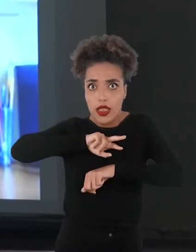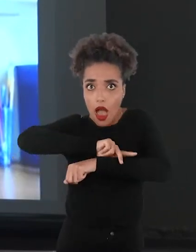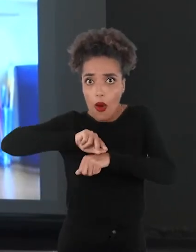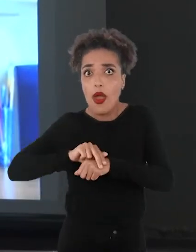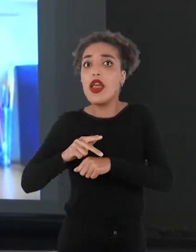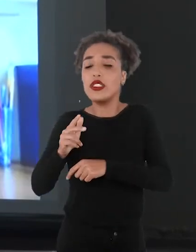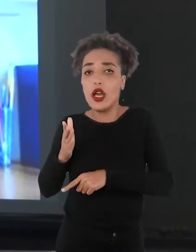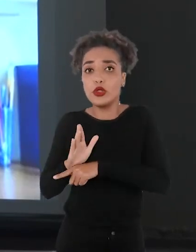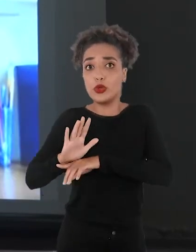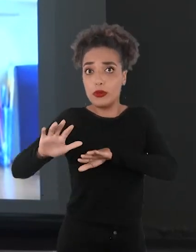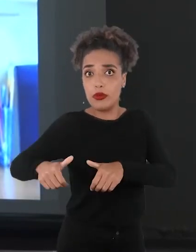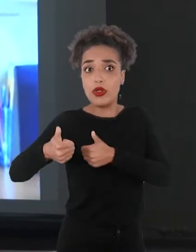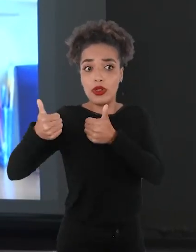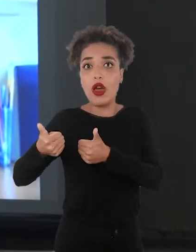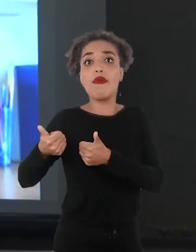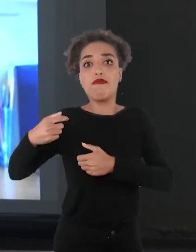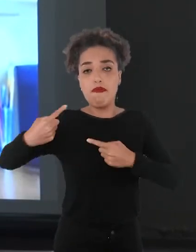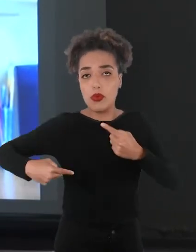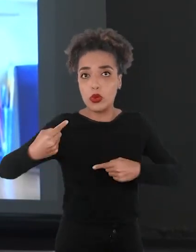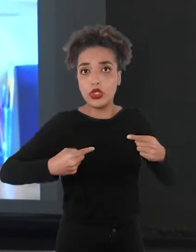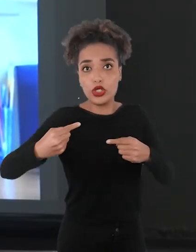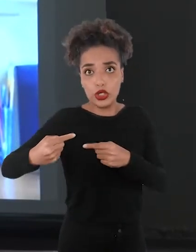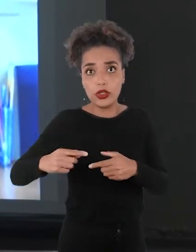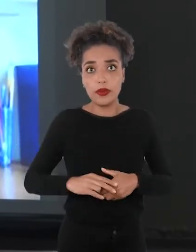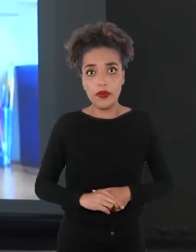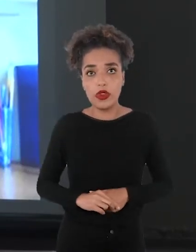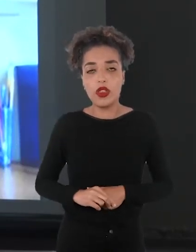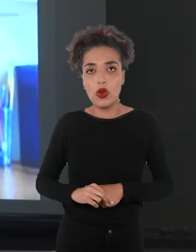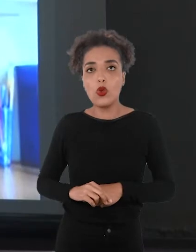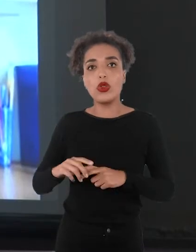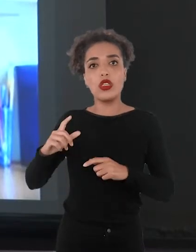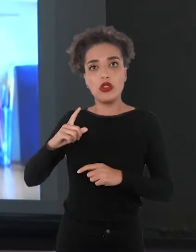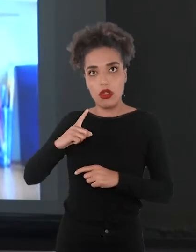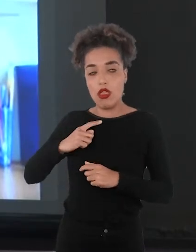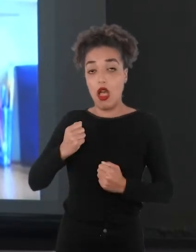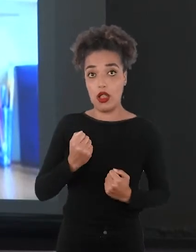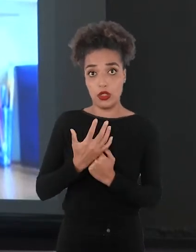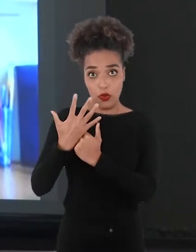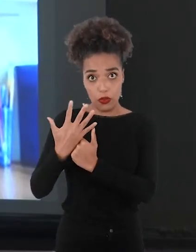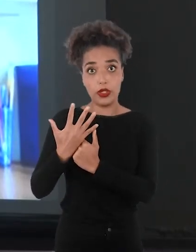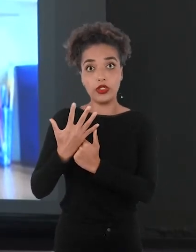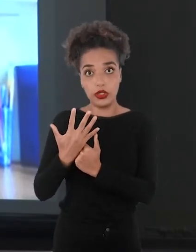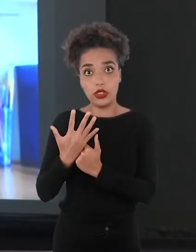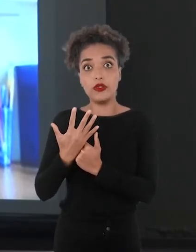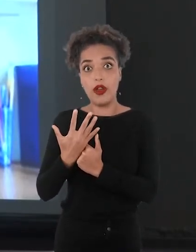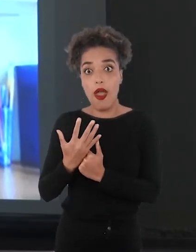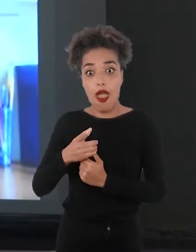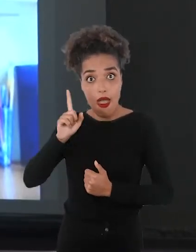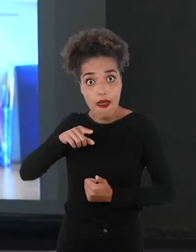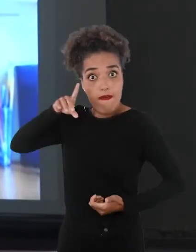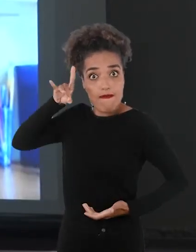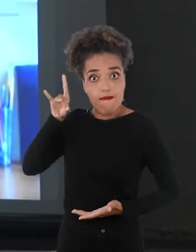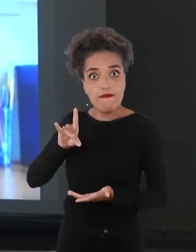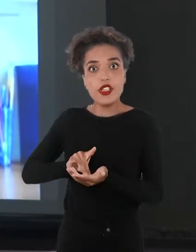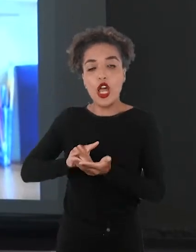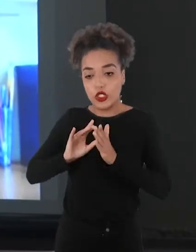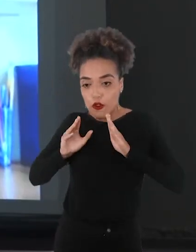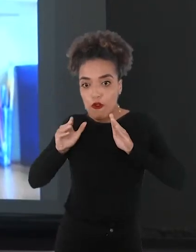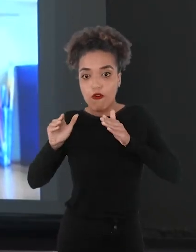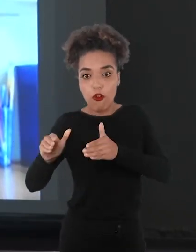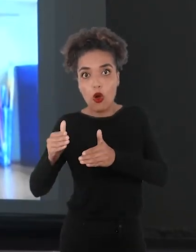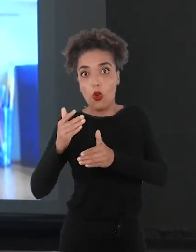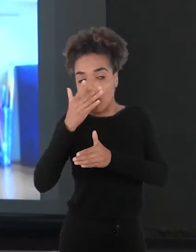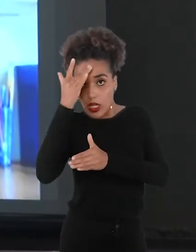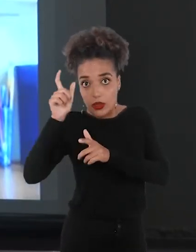política garantindo que o público-alvo previsto nas ações afirmativas seja, de fato, o